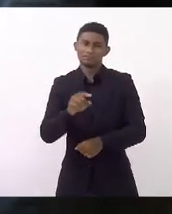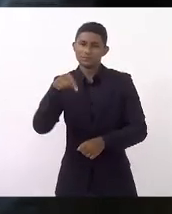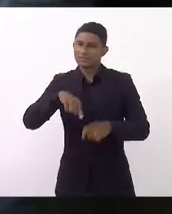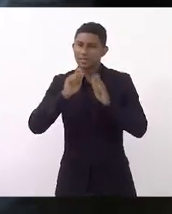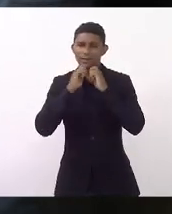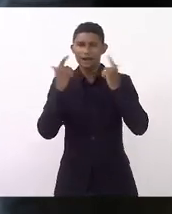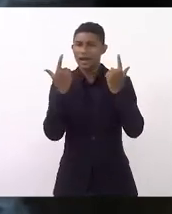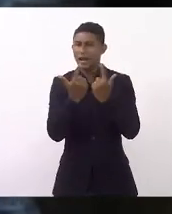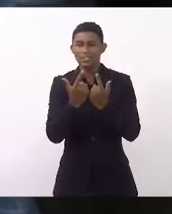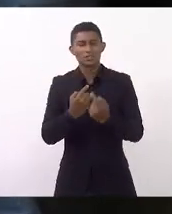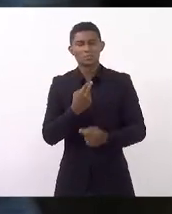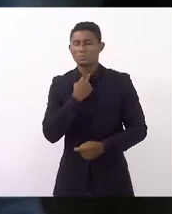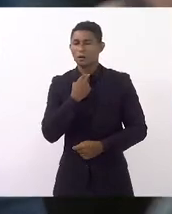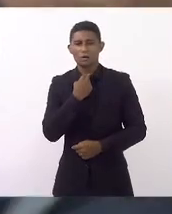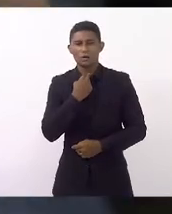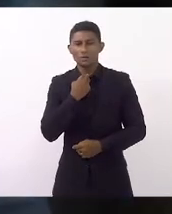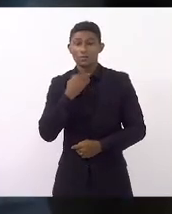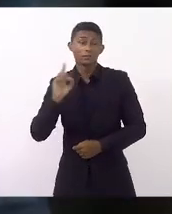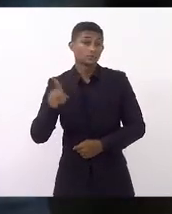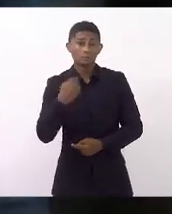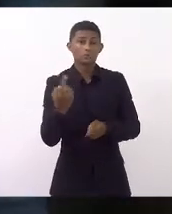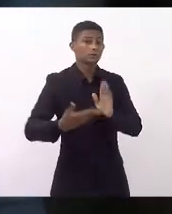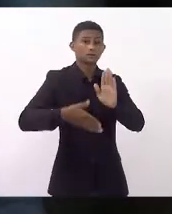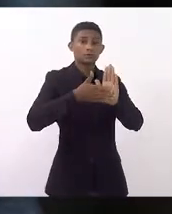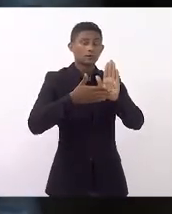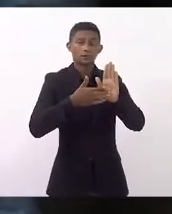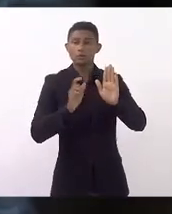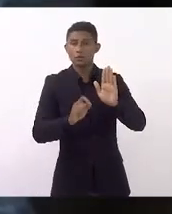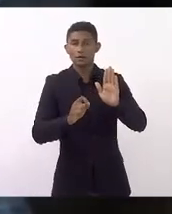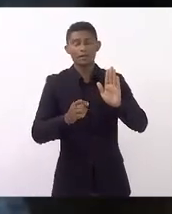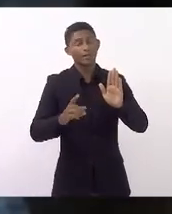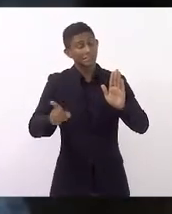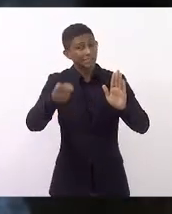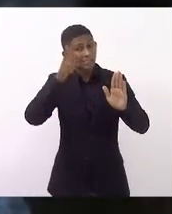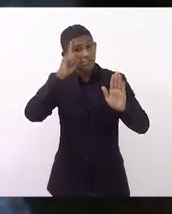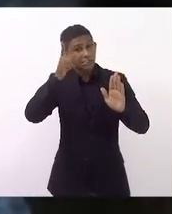esse poder. O que a gente está propondo é que haja